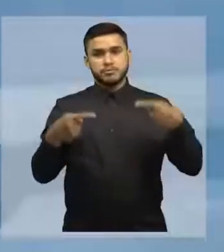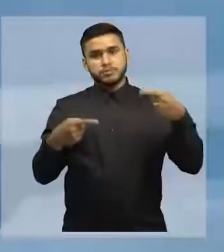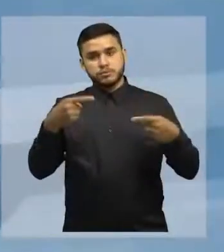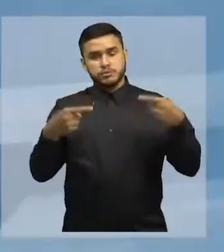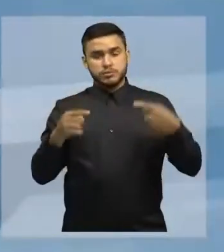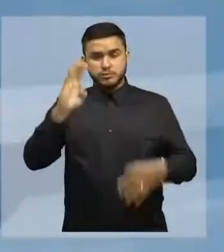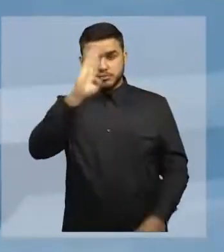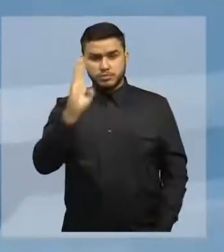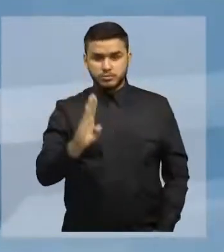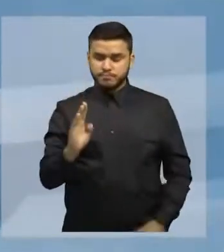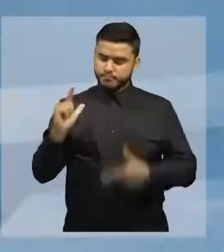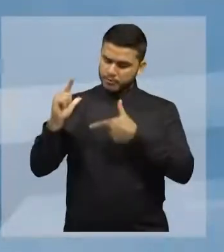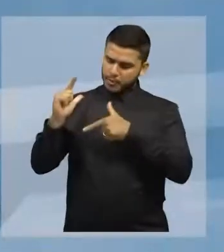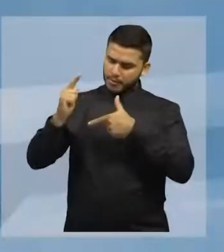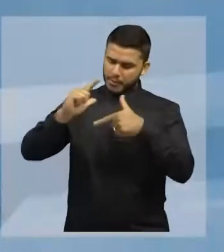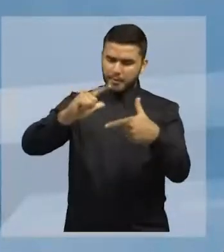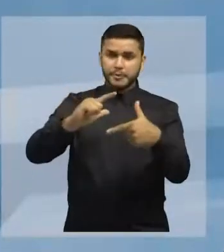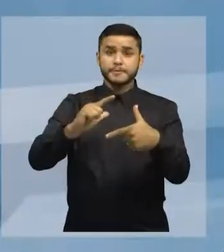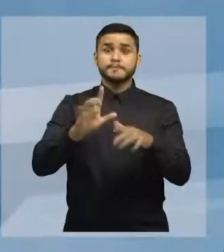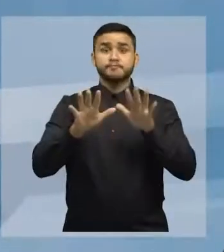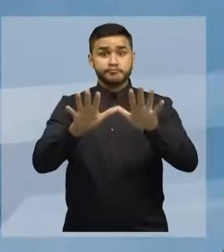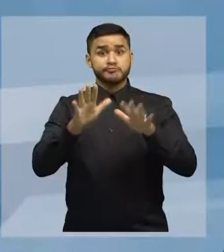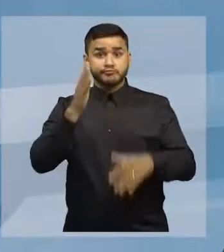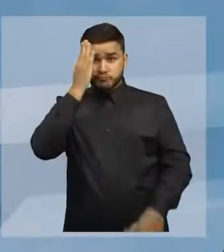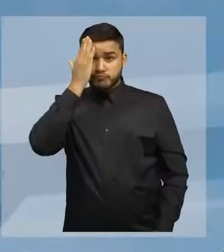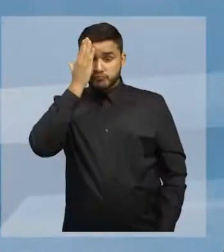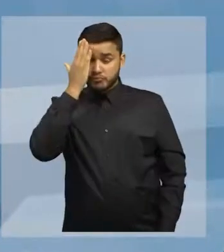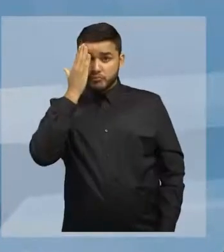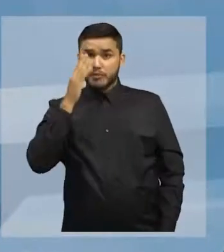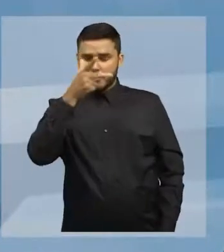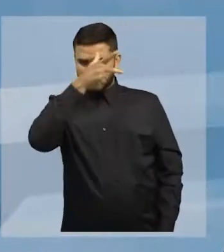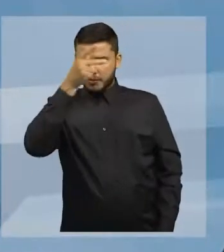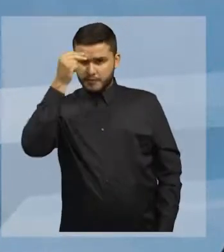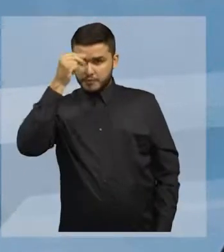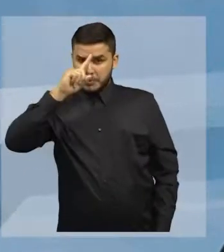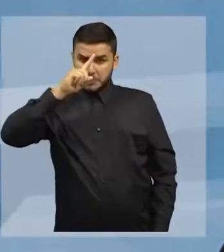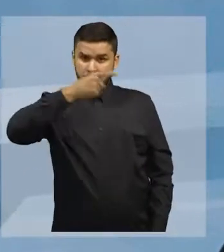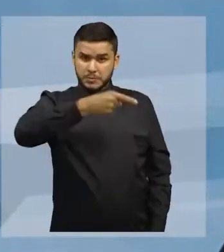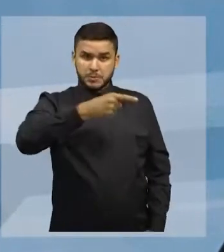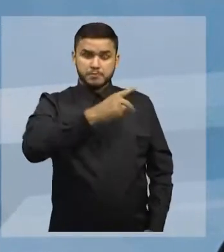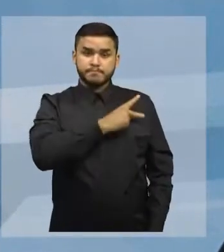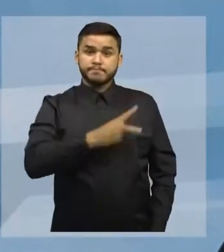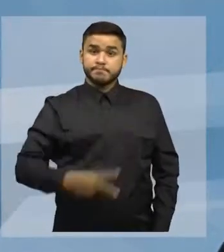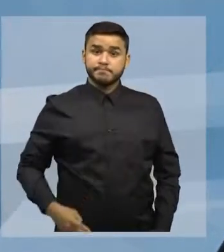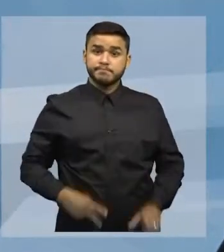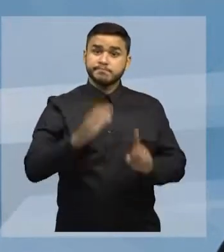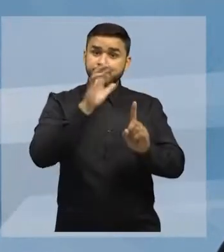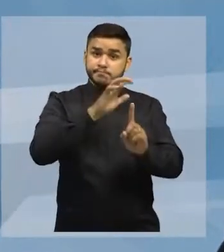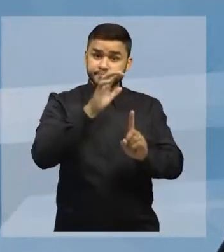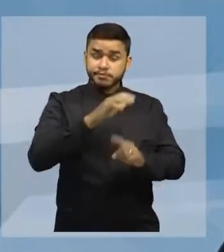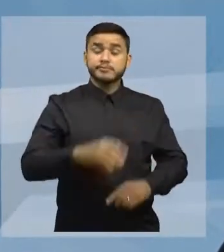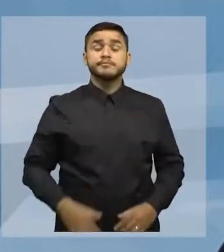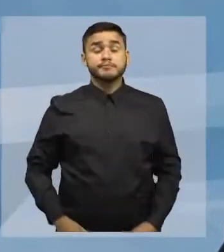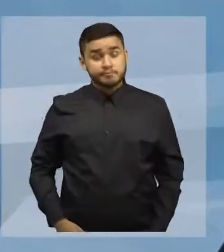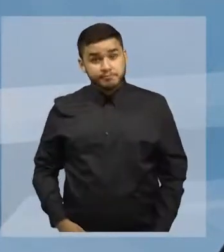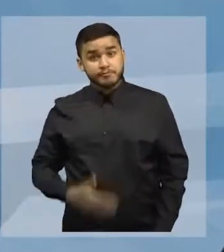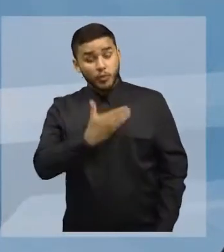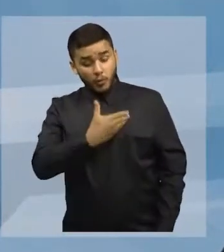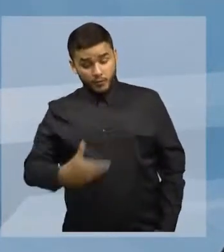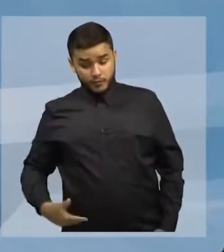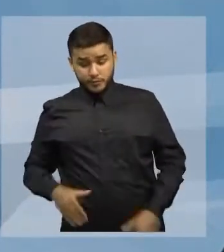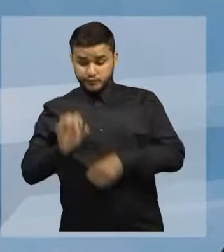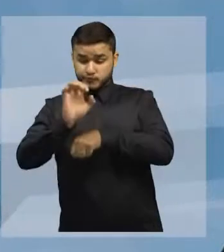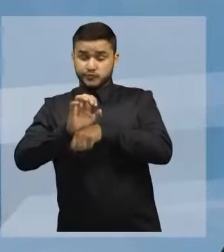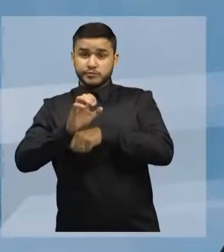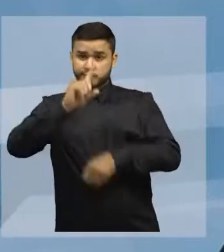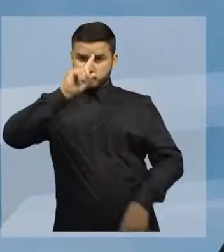Na tradição da política brasileira, historicamente, o Poder Executivo sempre exerceu uma prevalência sobre o Poder Legislativo. Isso ocorre do Presidente da